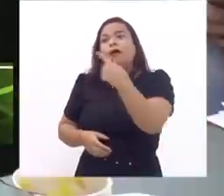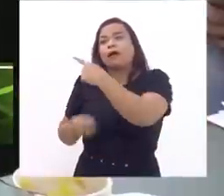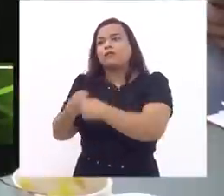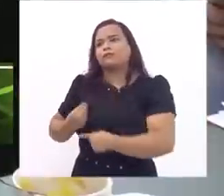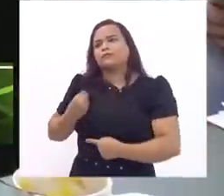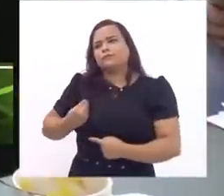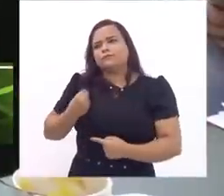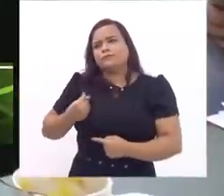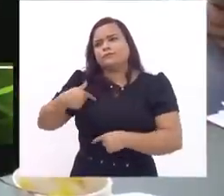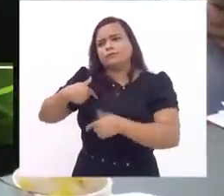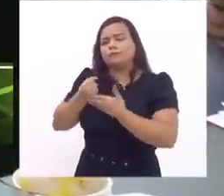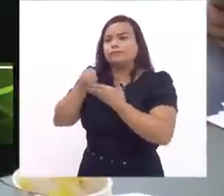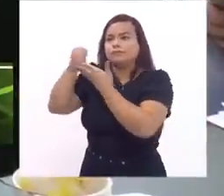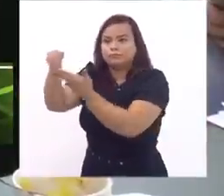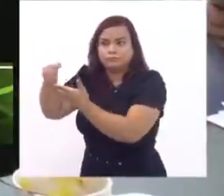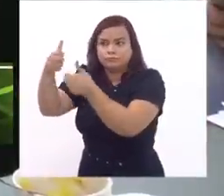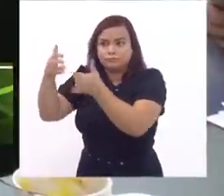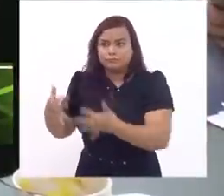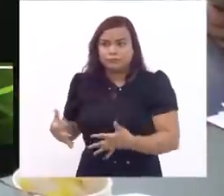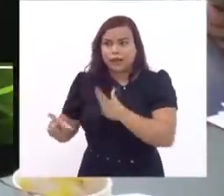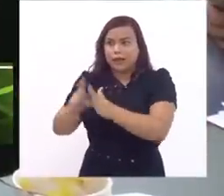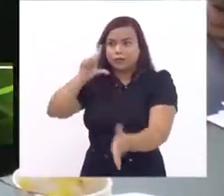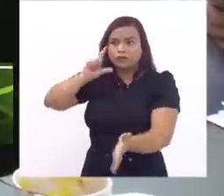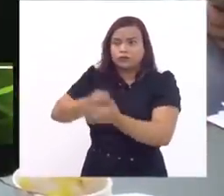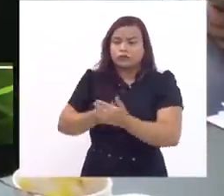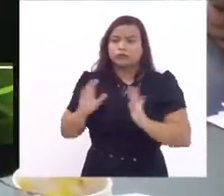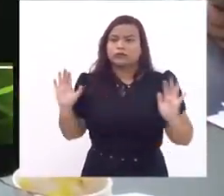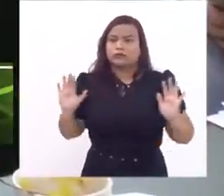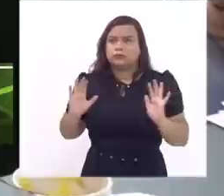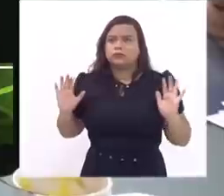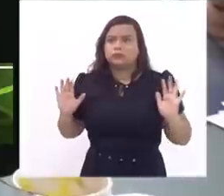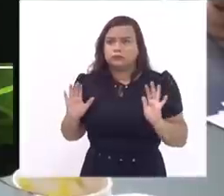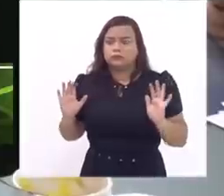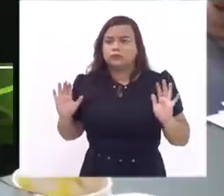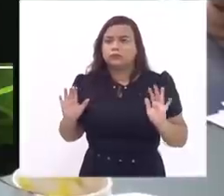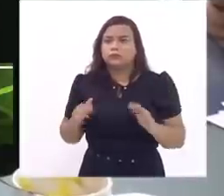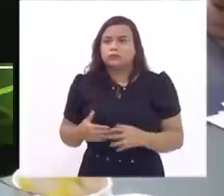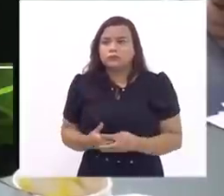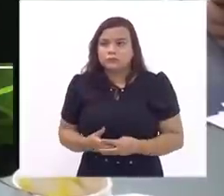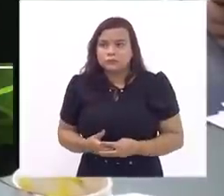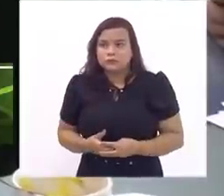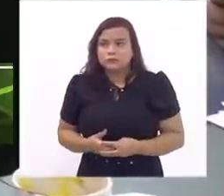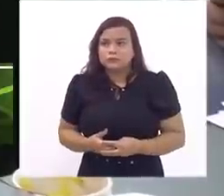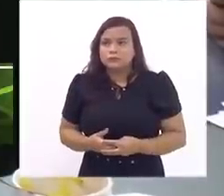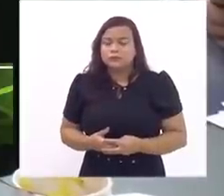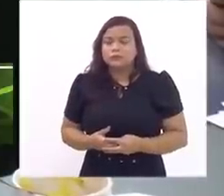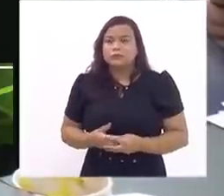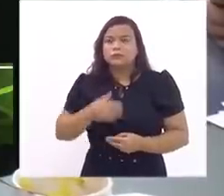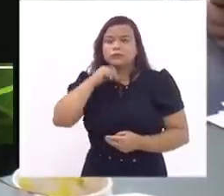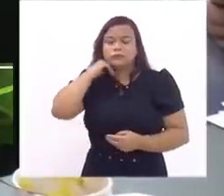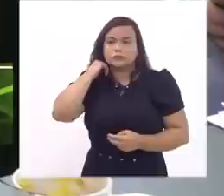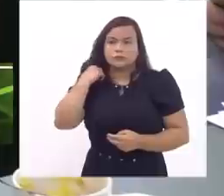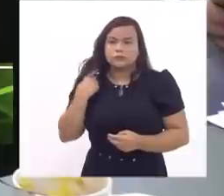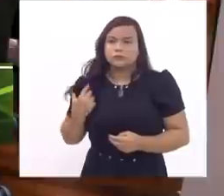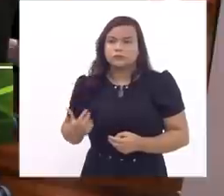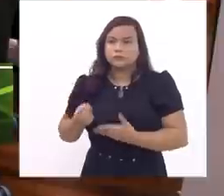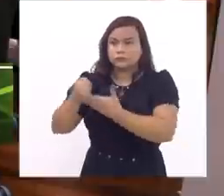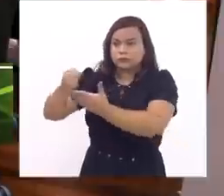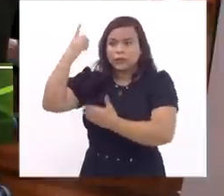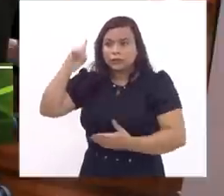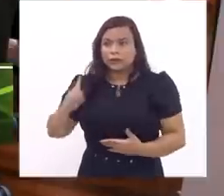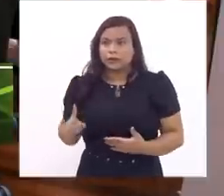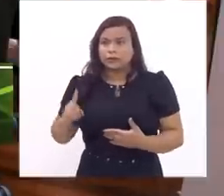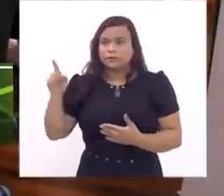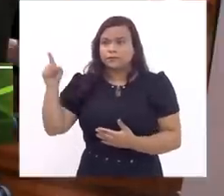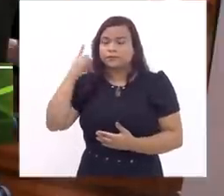Então, passo a palavra antes que eu dê uma decisão final aqui, da forma que eu imagino que seja. Então, passo aí a Dani. Deputada Dani,